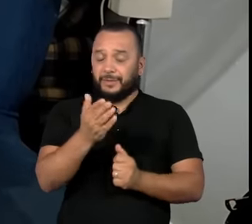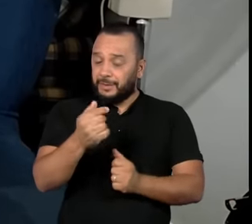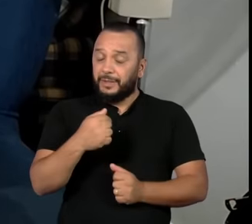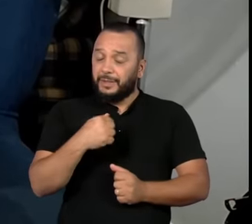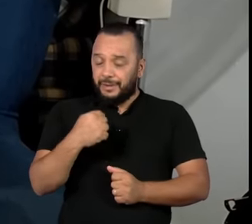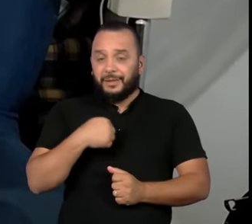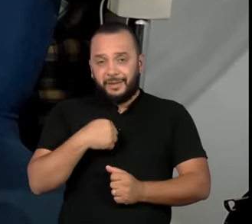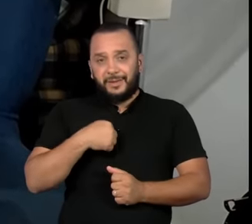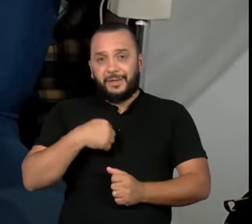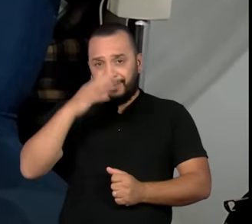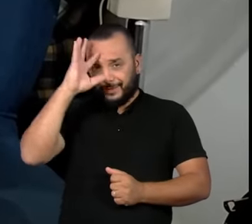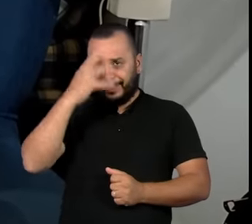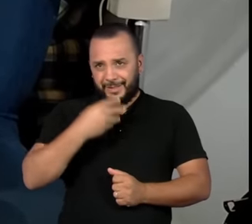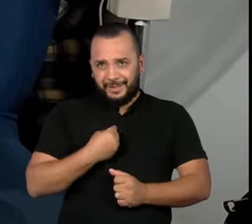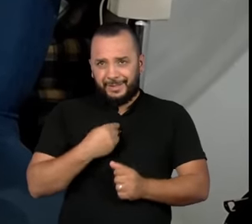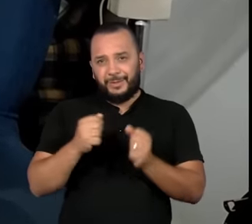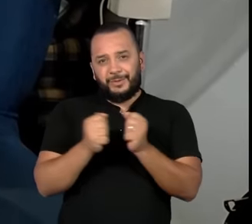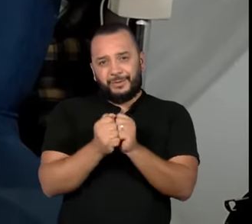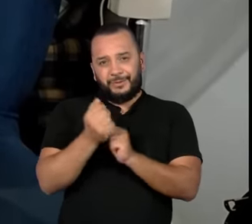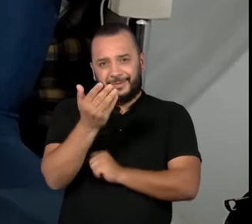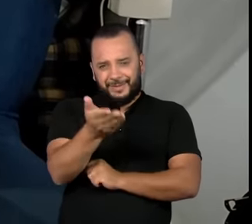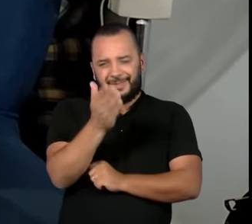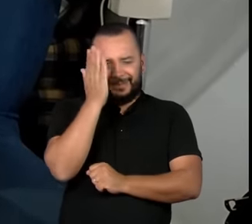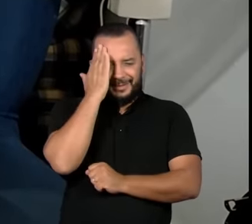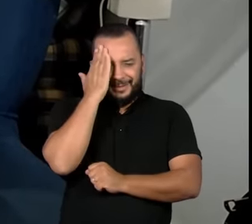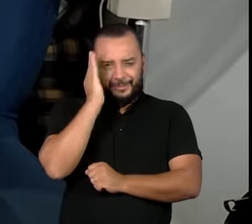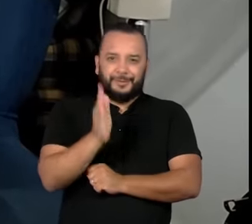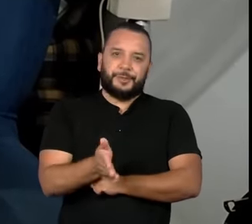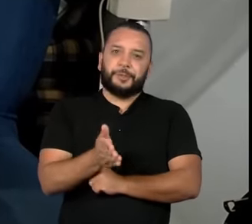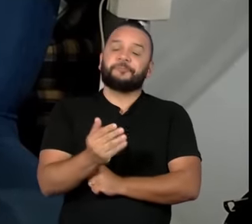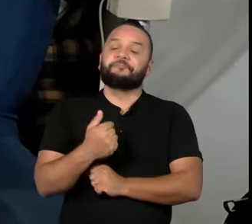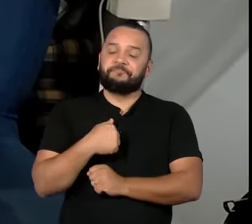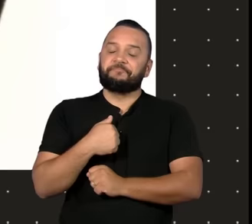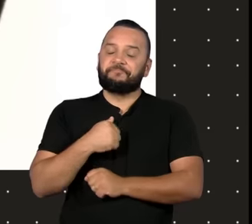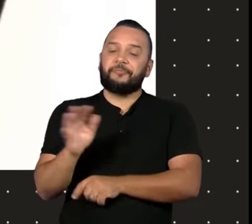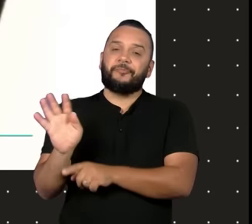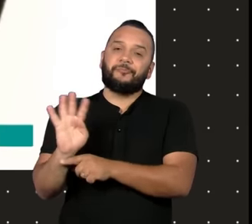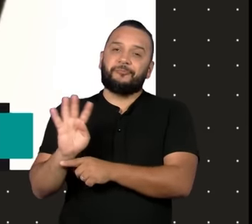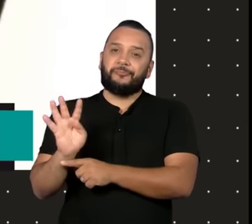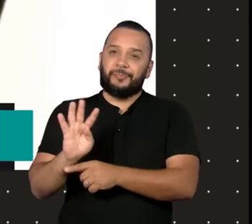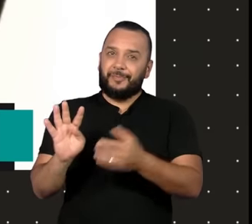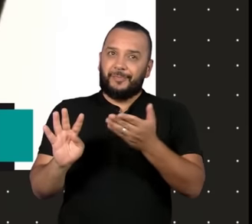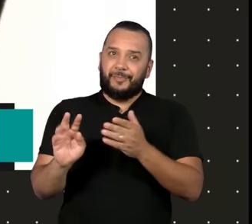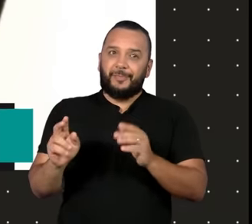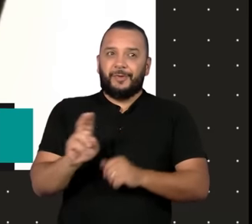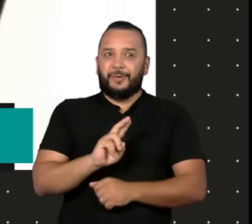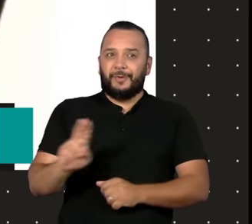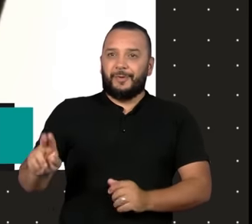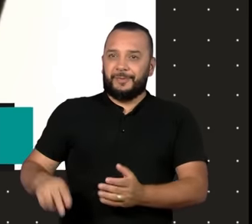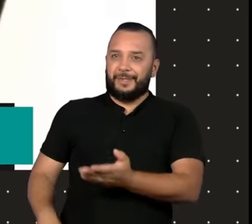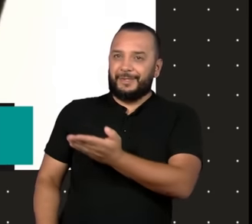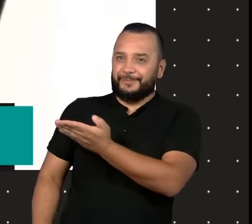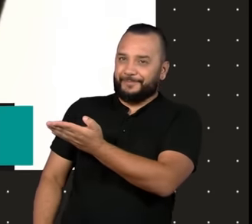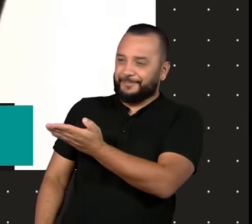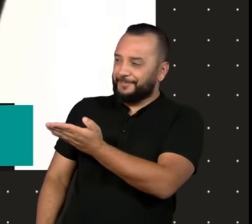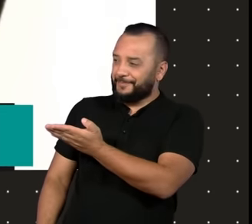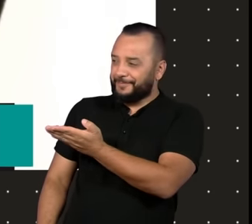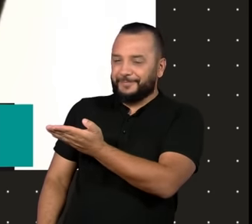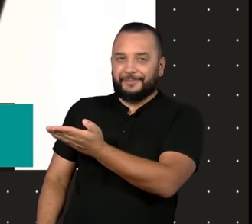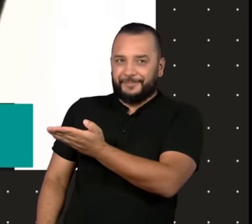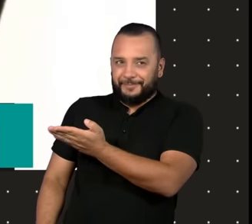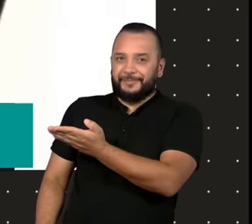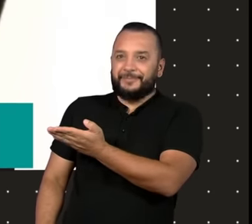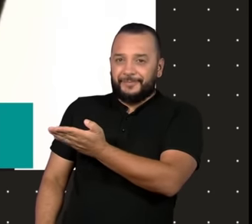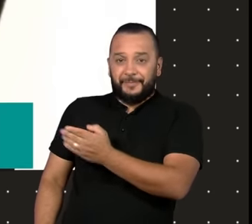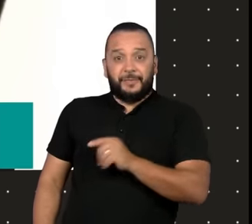como você sabe, né? E fizemos o filme E a Vida Continua, muito bem